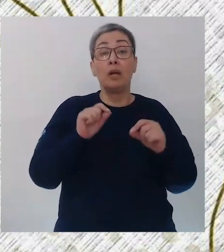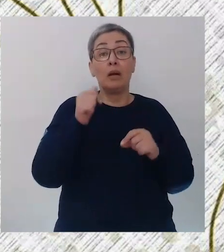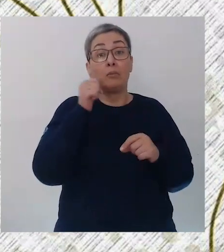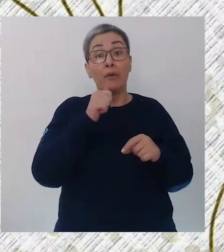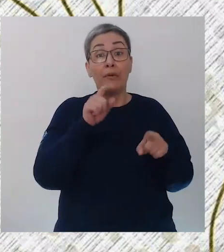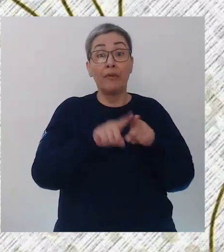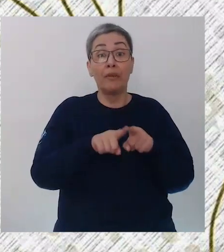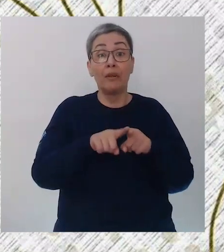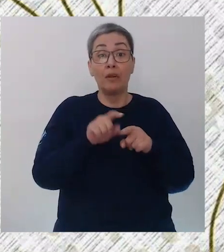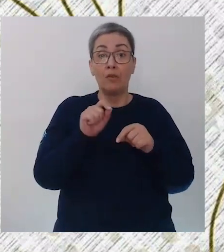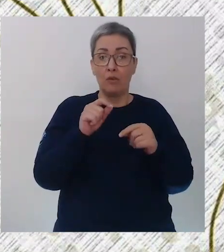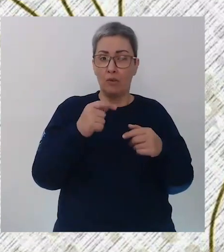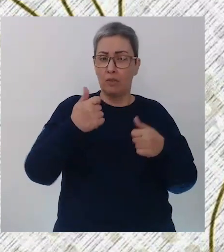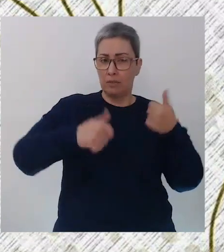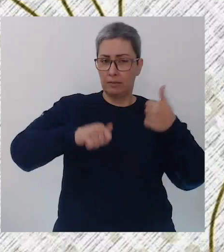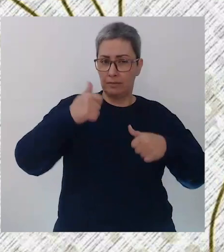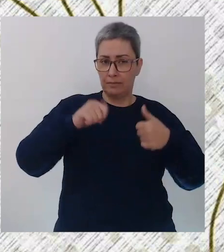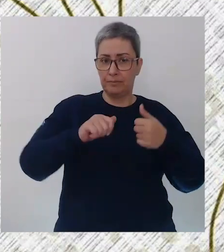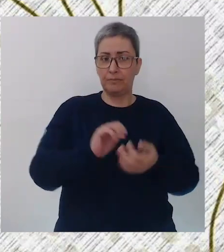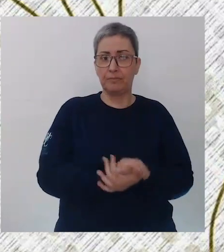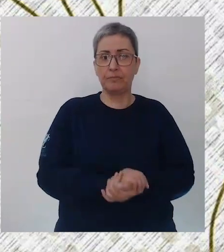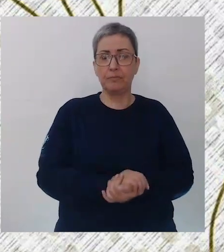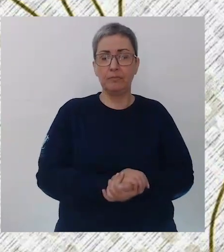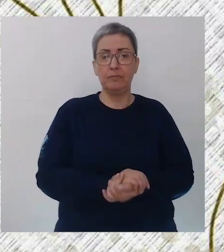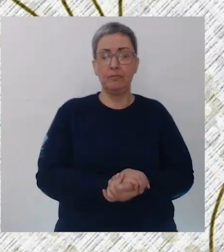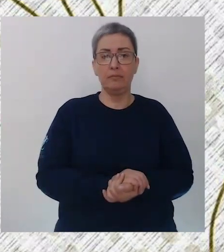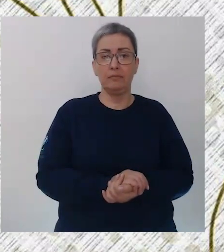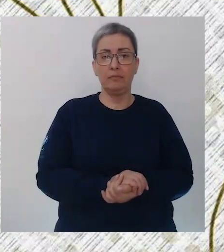mulher também, né? Vamos fazer essa análise aí.